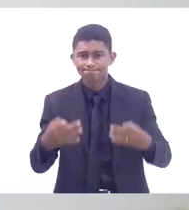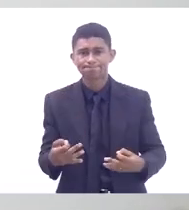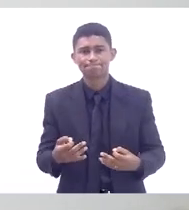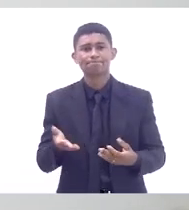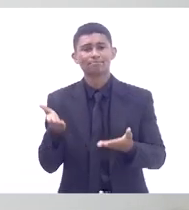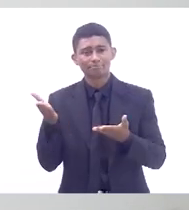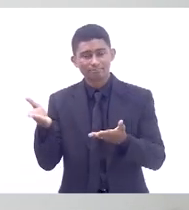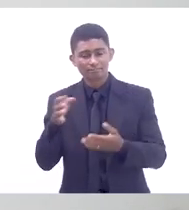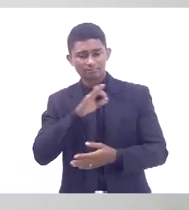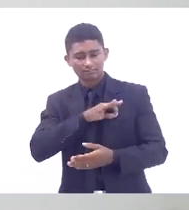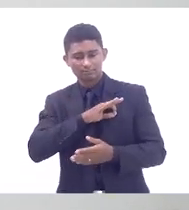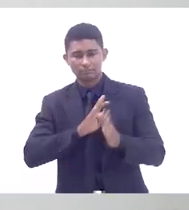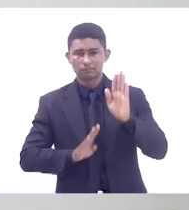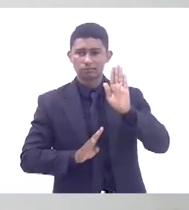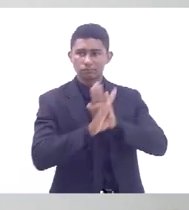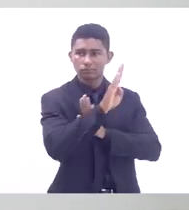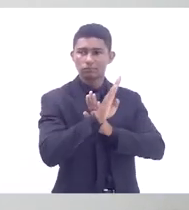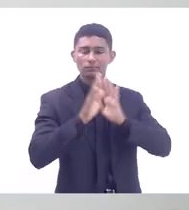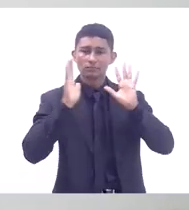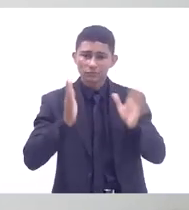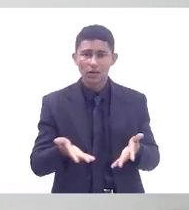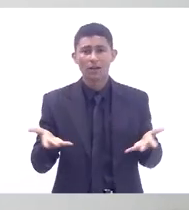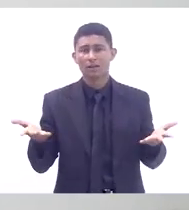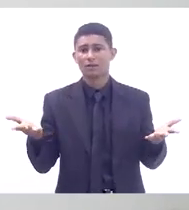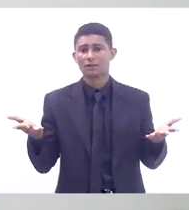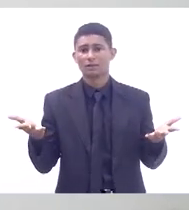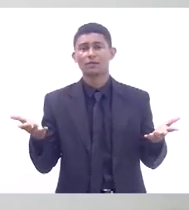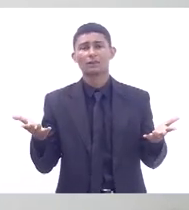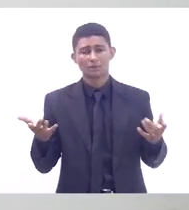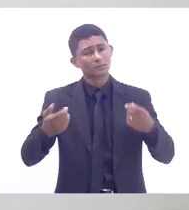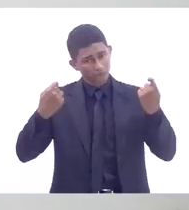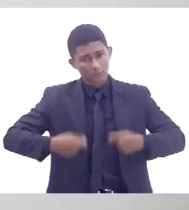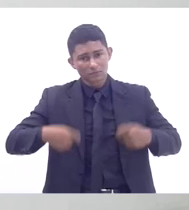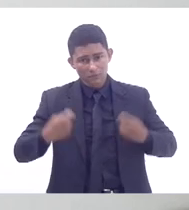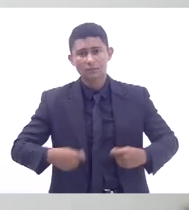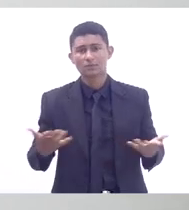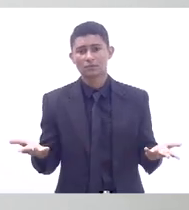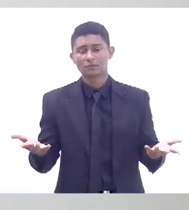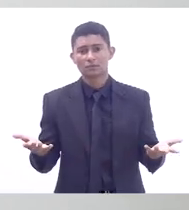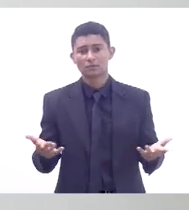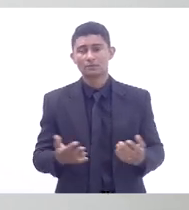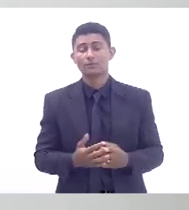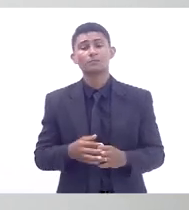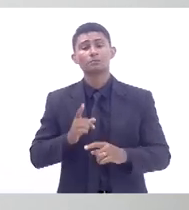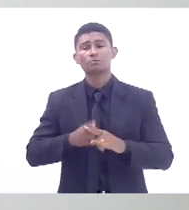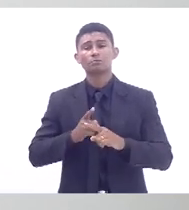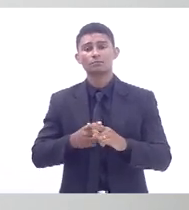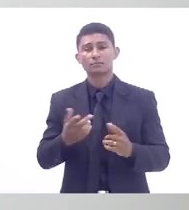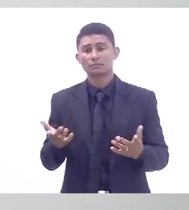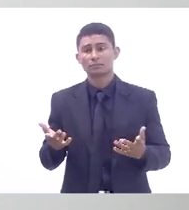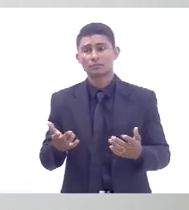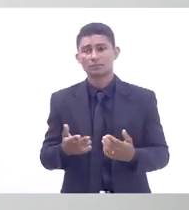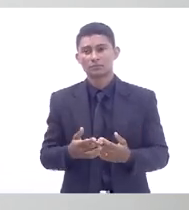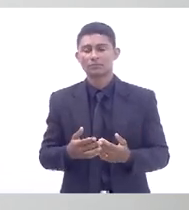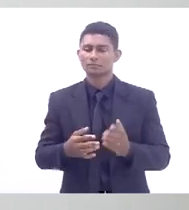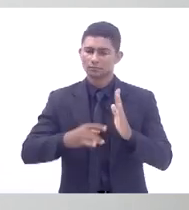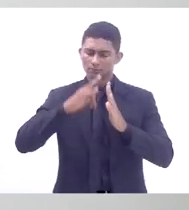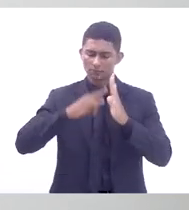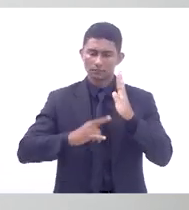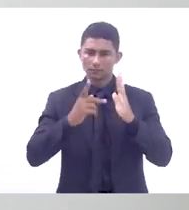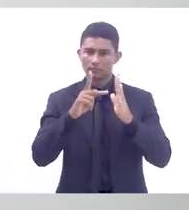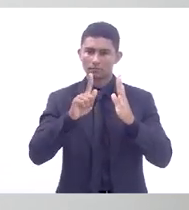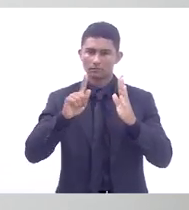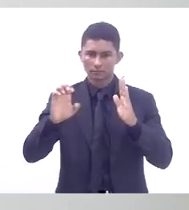progressões que isso que está mais e questionado por aquele documento do PGN